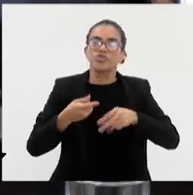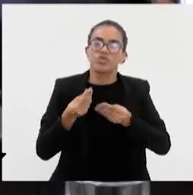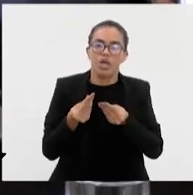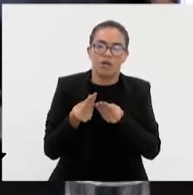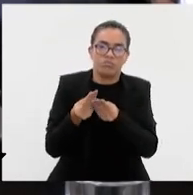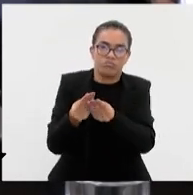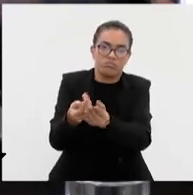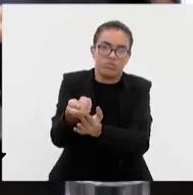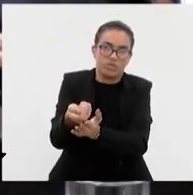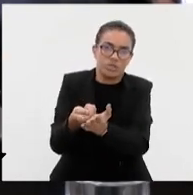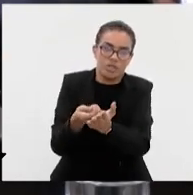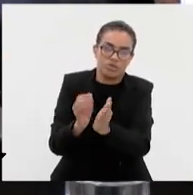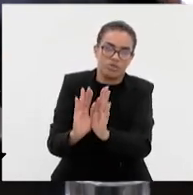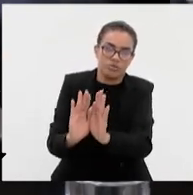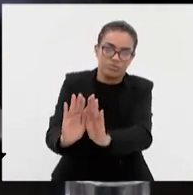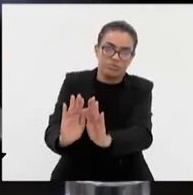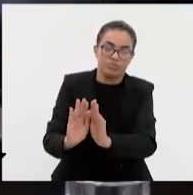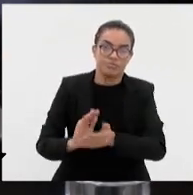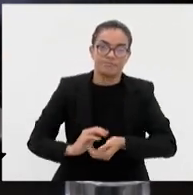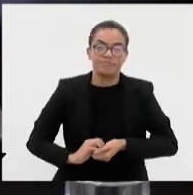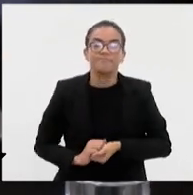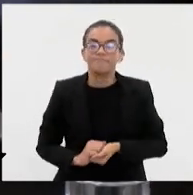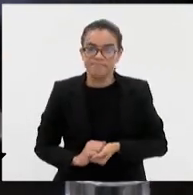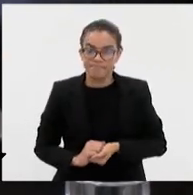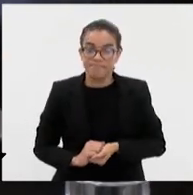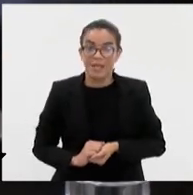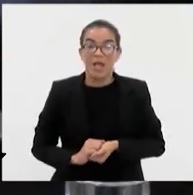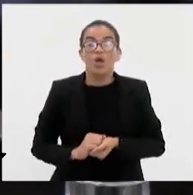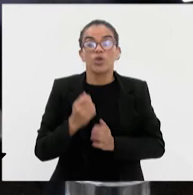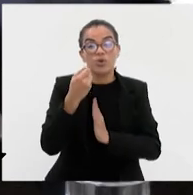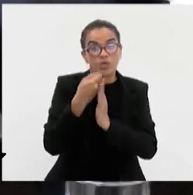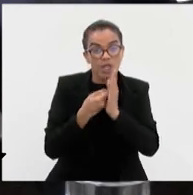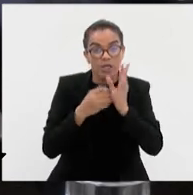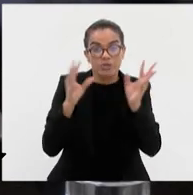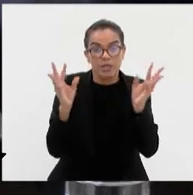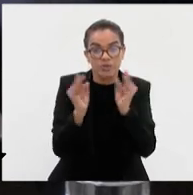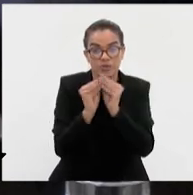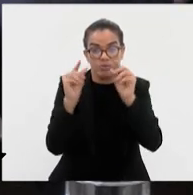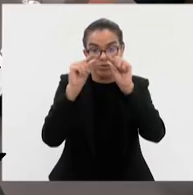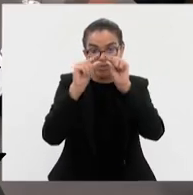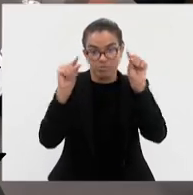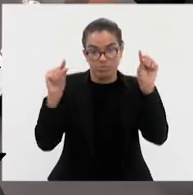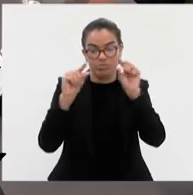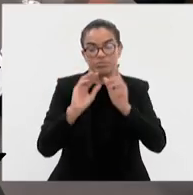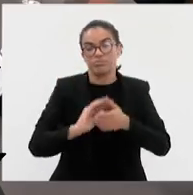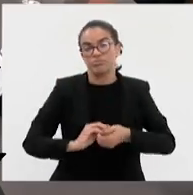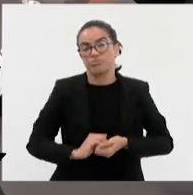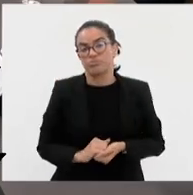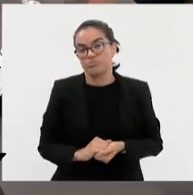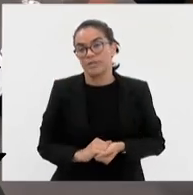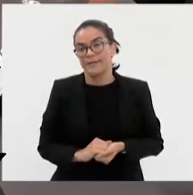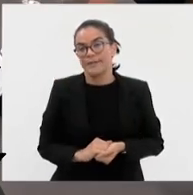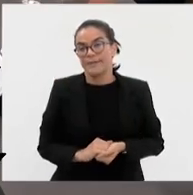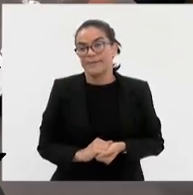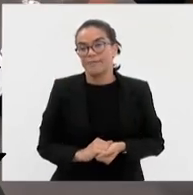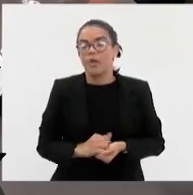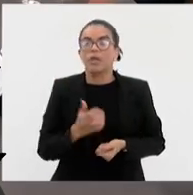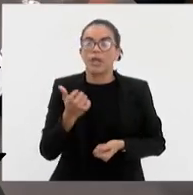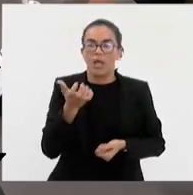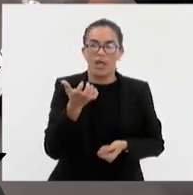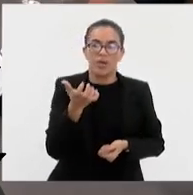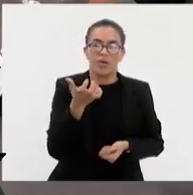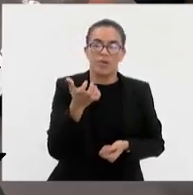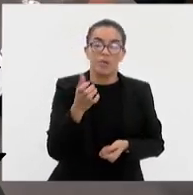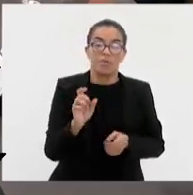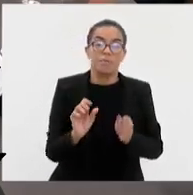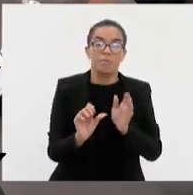escrito. Só para ficar com emendas. Claro, com duas emendas. A ementa e o artigo 1º. Perfeito. Deputado, quer falar, deputado Delaroli? Quero